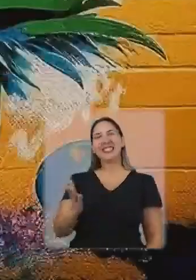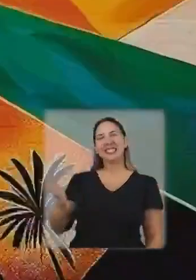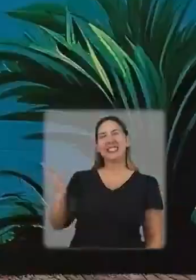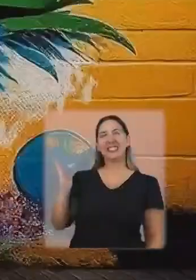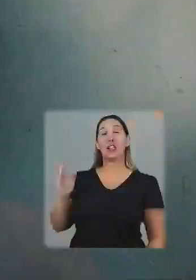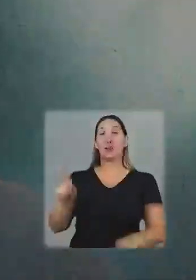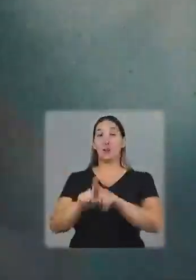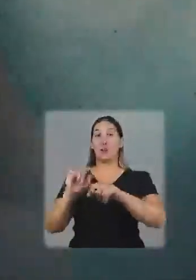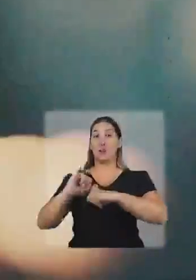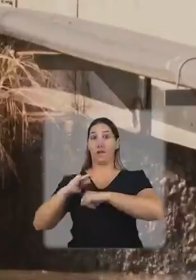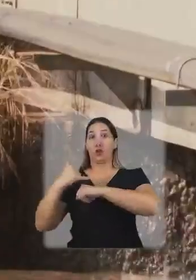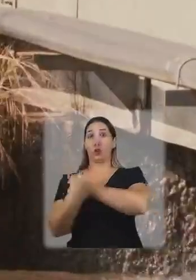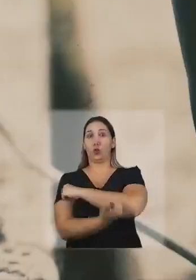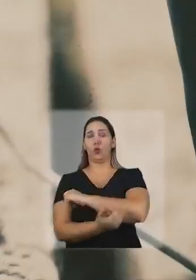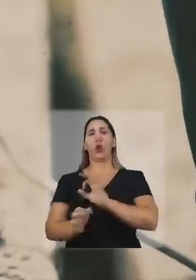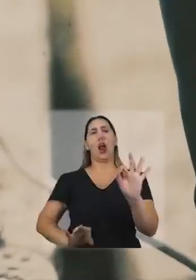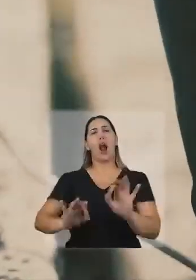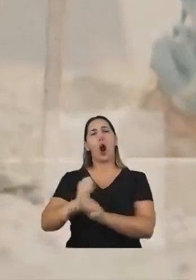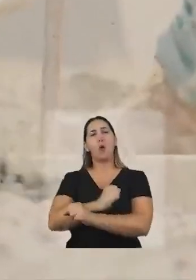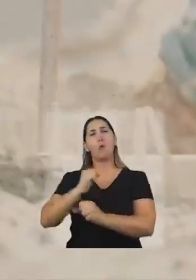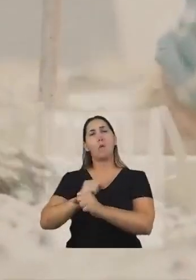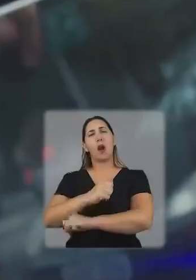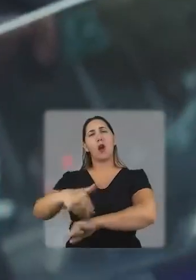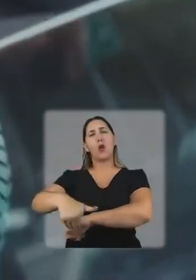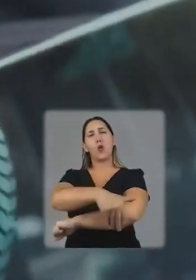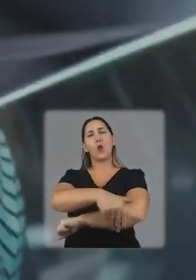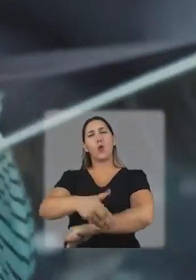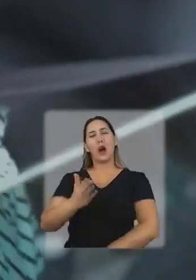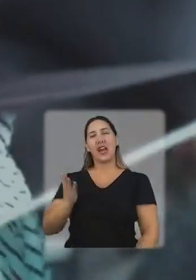E 22 na infraestrutura, que vai arrumar.